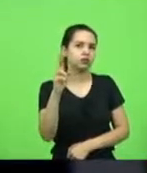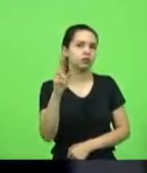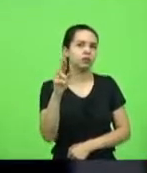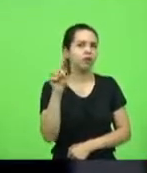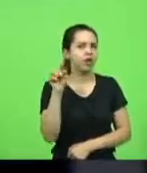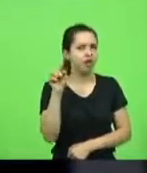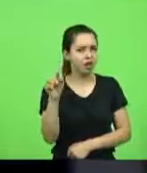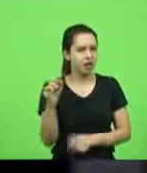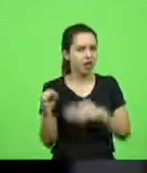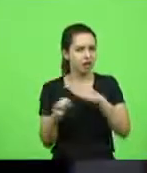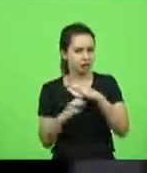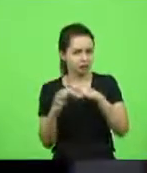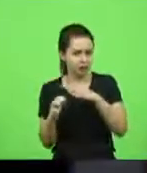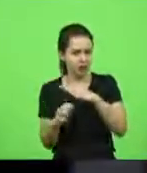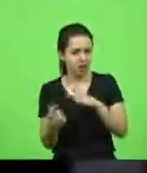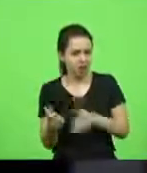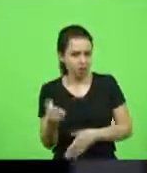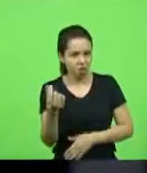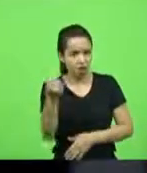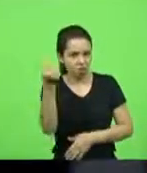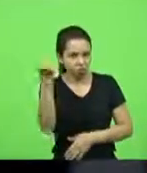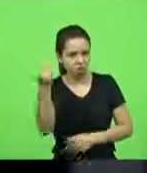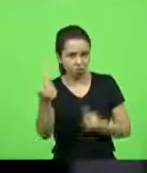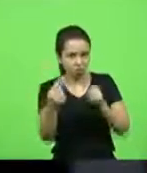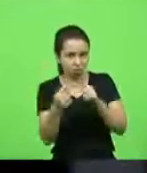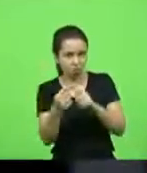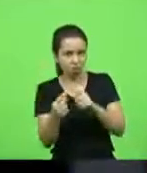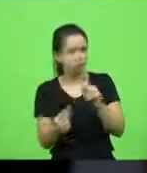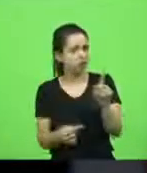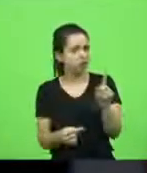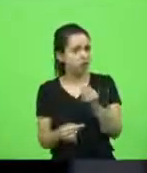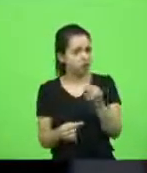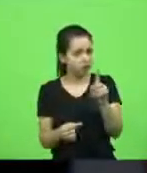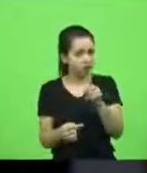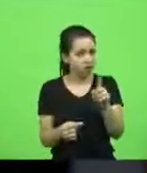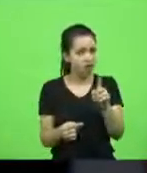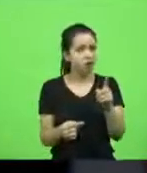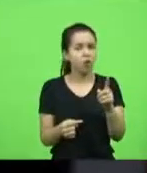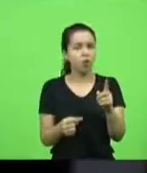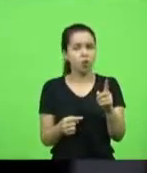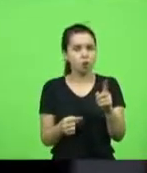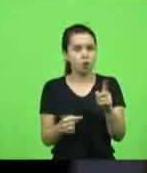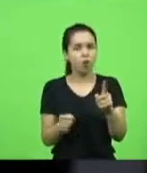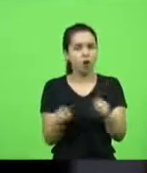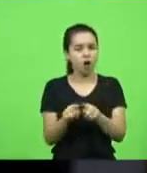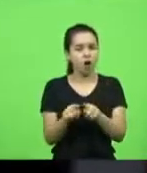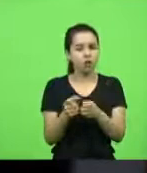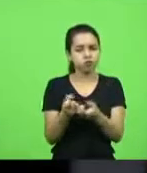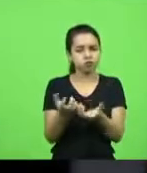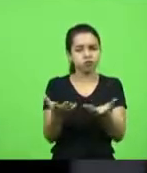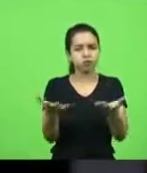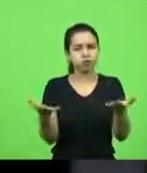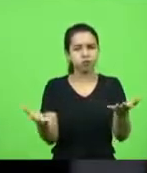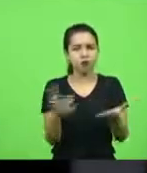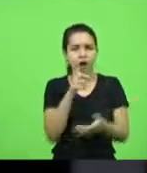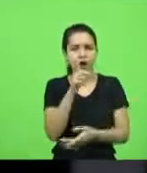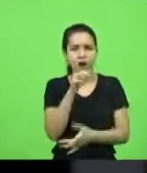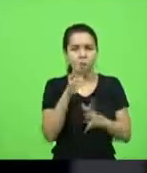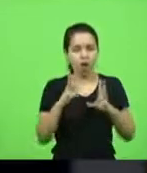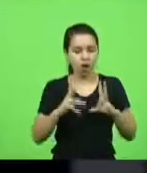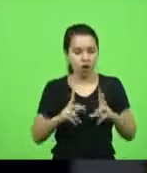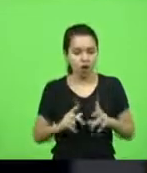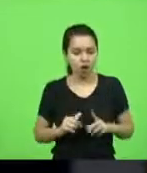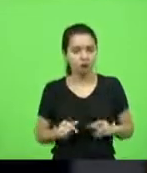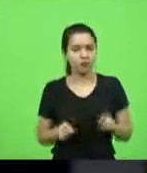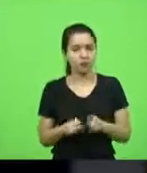empresa pública função dela é universalizar o acesso à água potável e universalizar o tratamento de esgoto